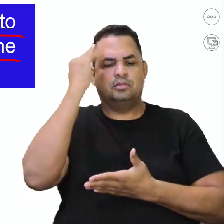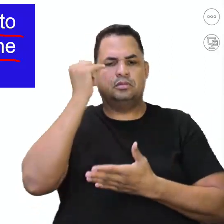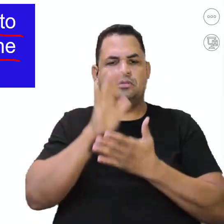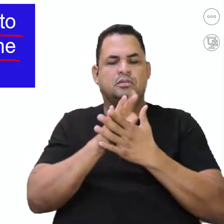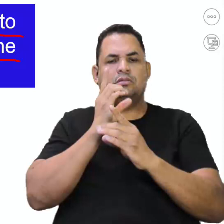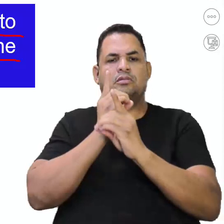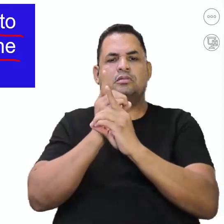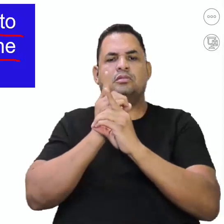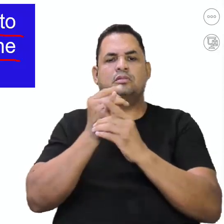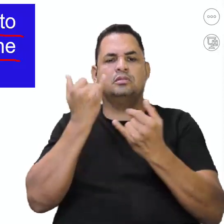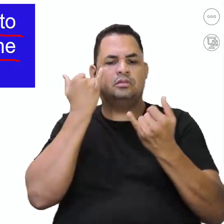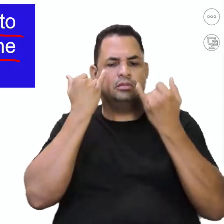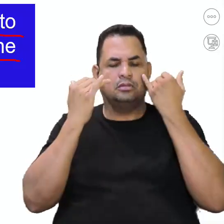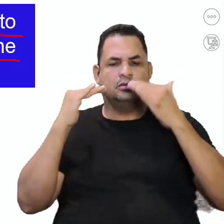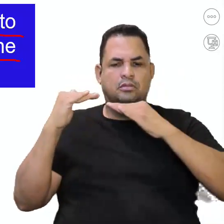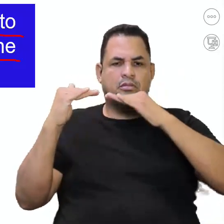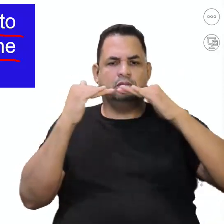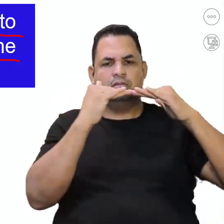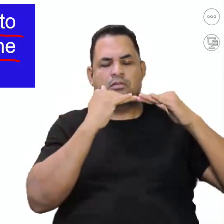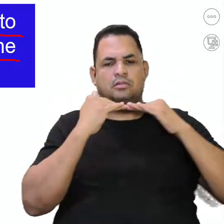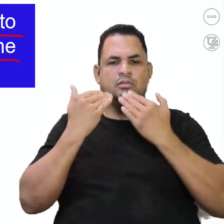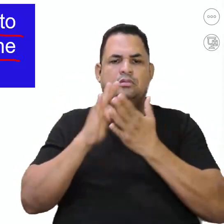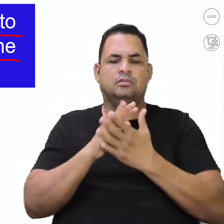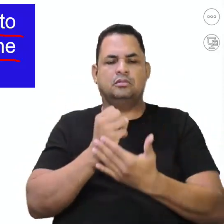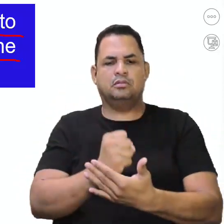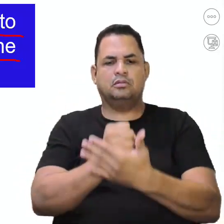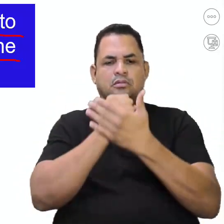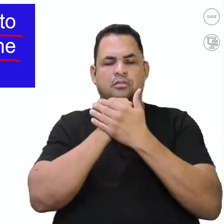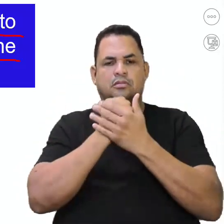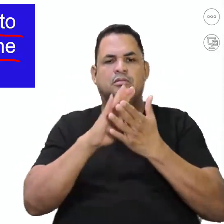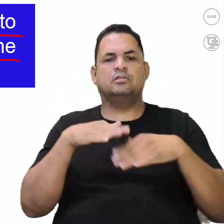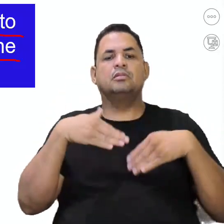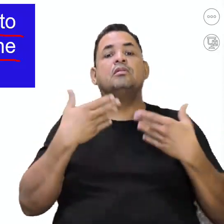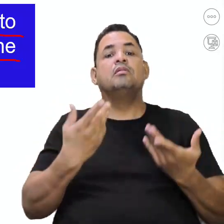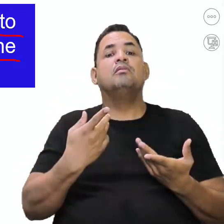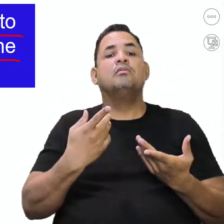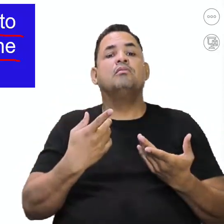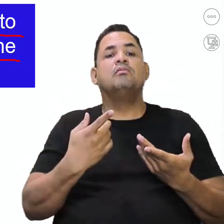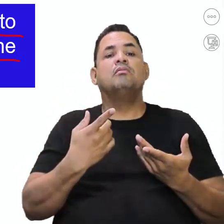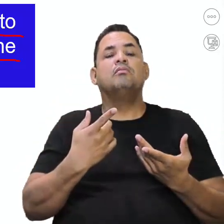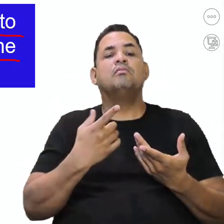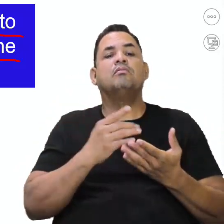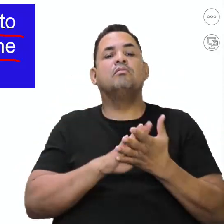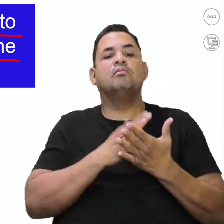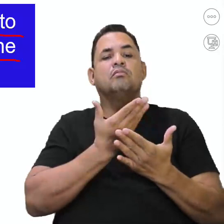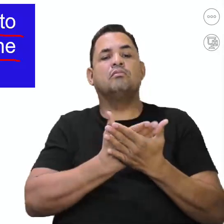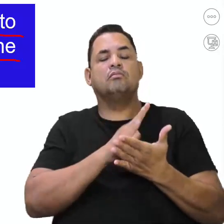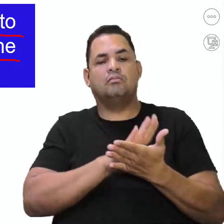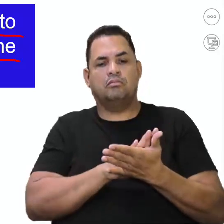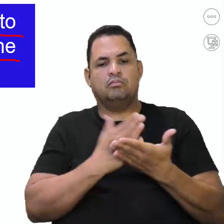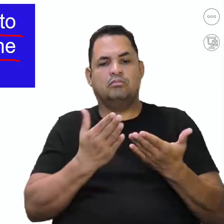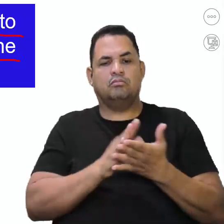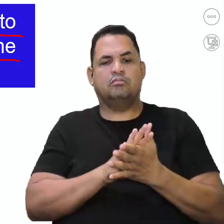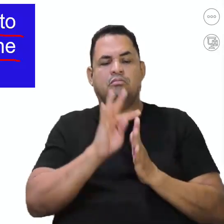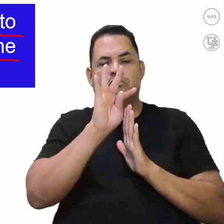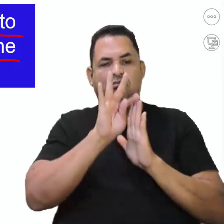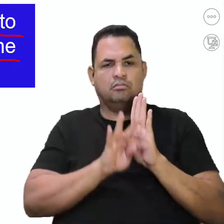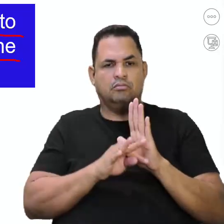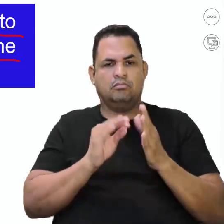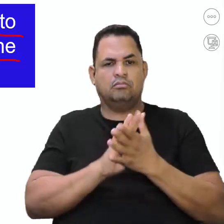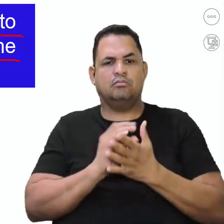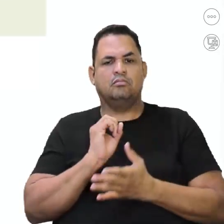que vai encontrar informações padrões. Isso vai te ajudar na hora da sua interpretação de